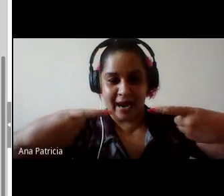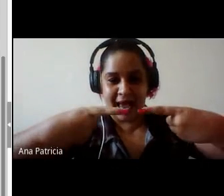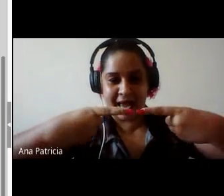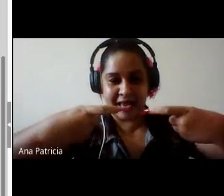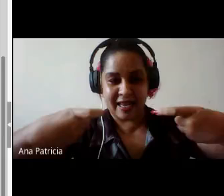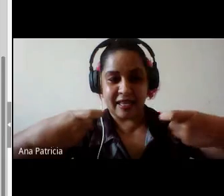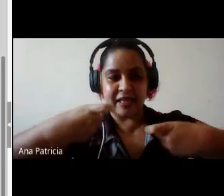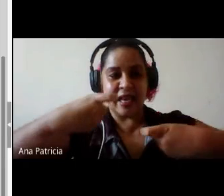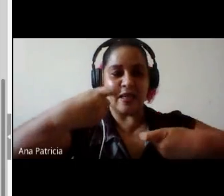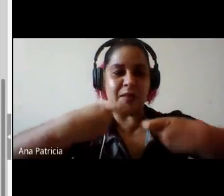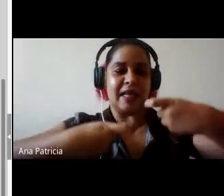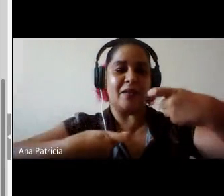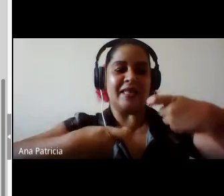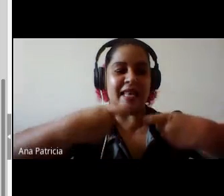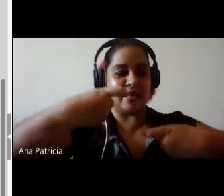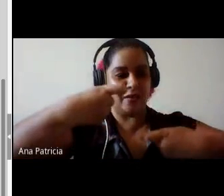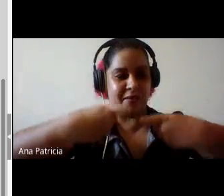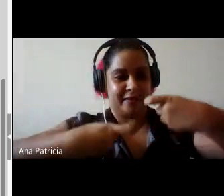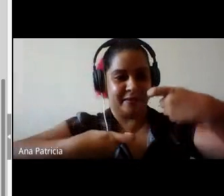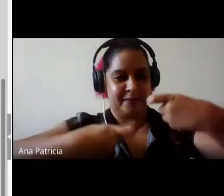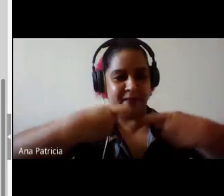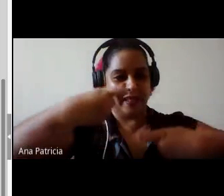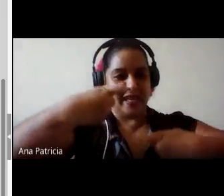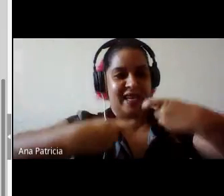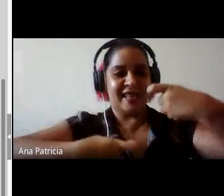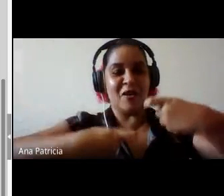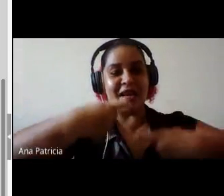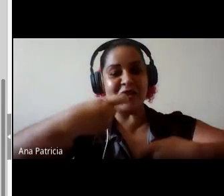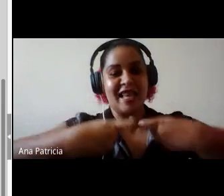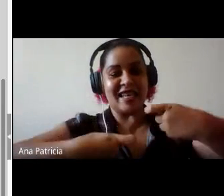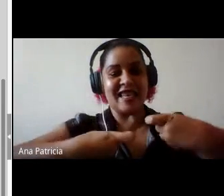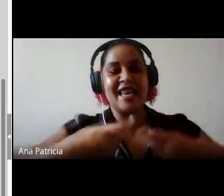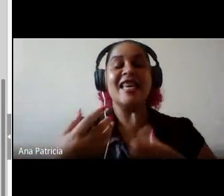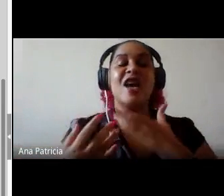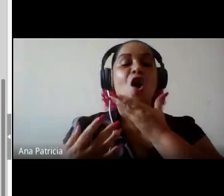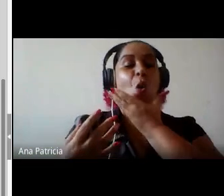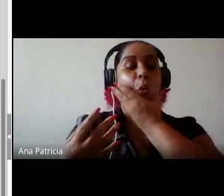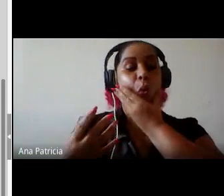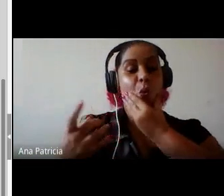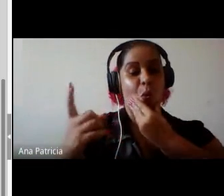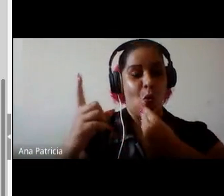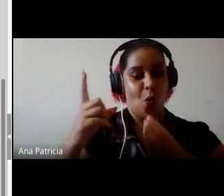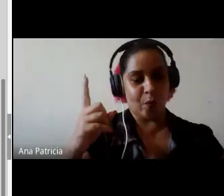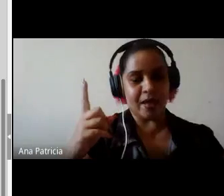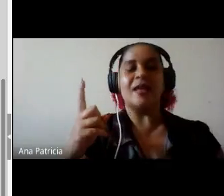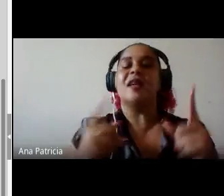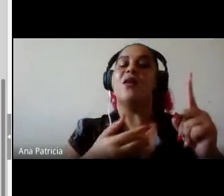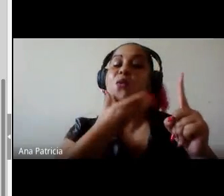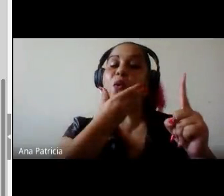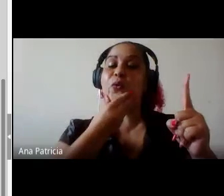de duelar e esse é o sinal de sexo. Então, o que é que eu sinalizei? O